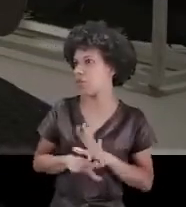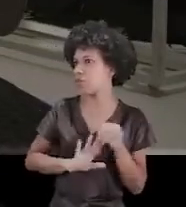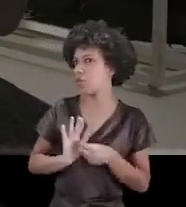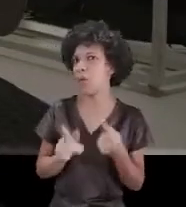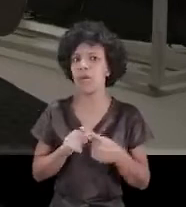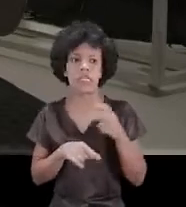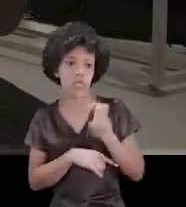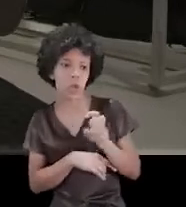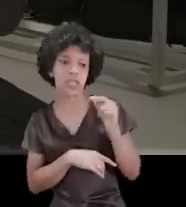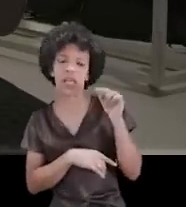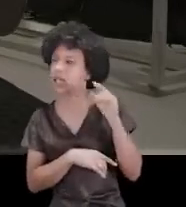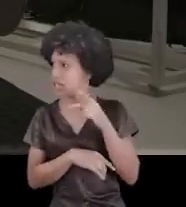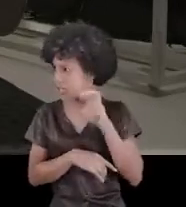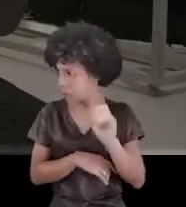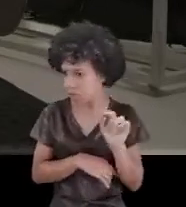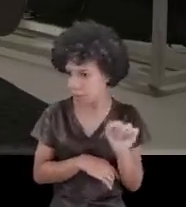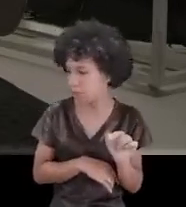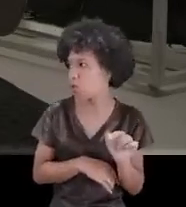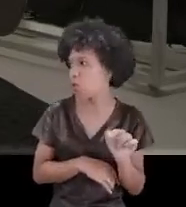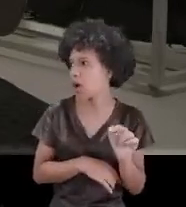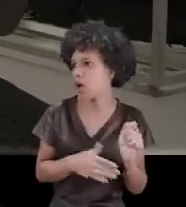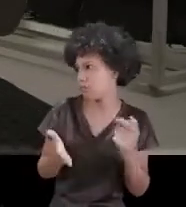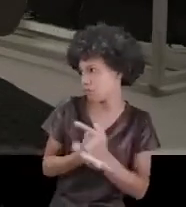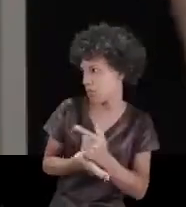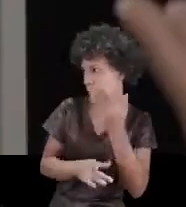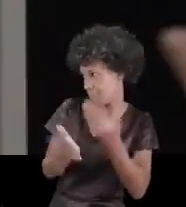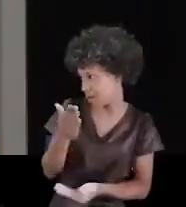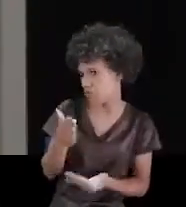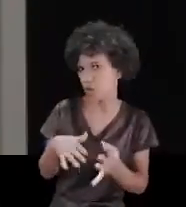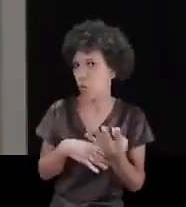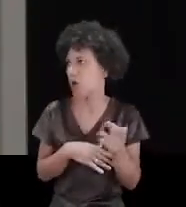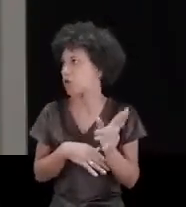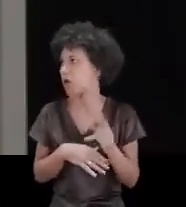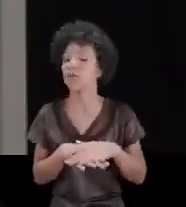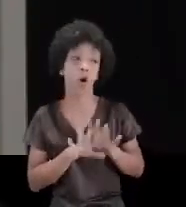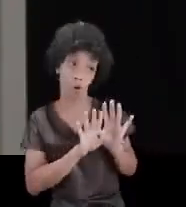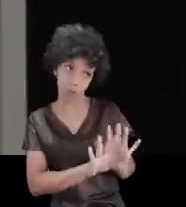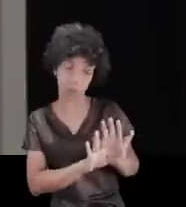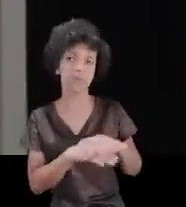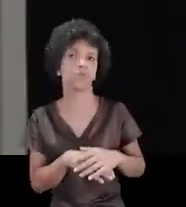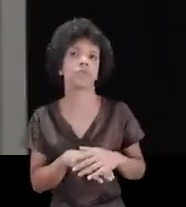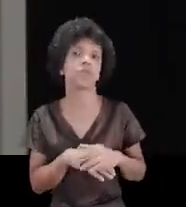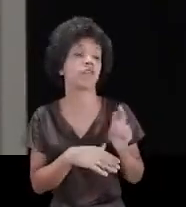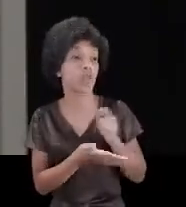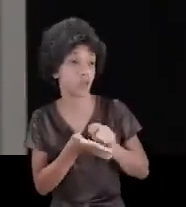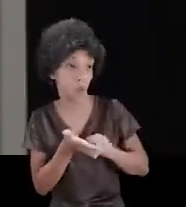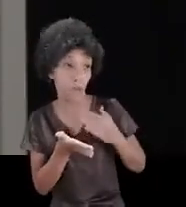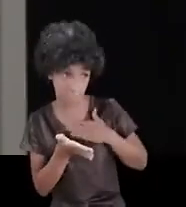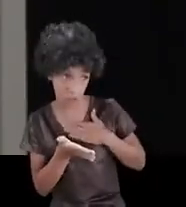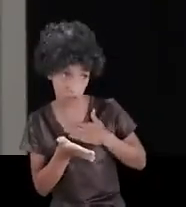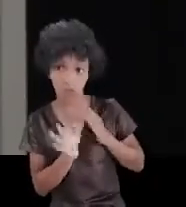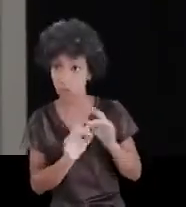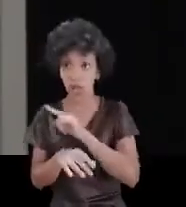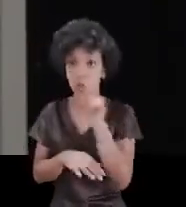mil pessoas jogam os números que você pede e elas ganham r$ 4 cada um eu posso vamos supor Você anotou os meus números correto